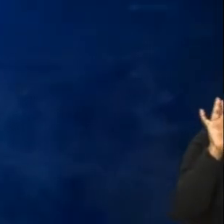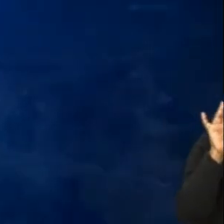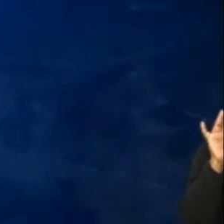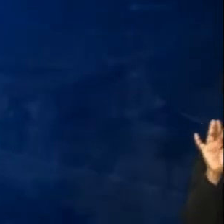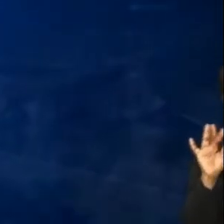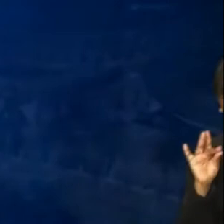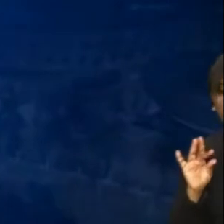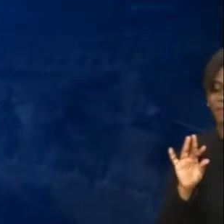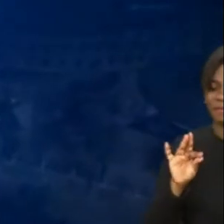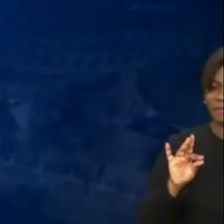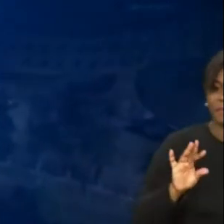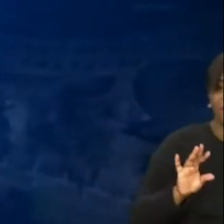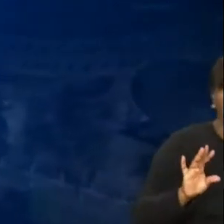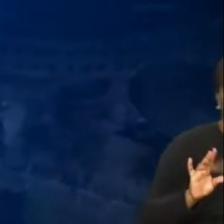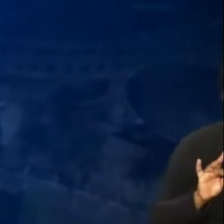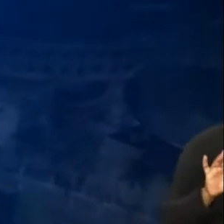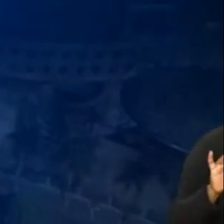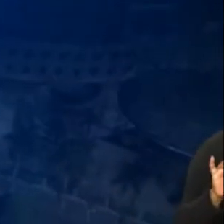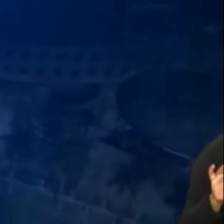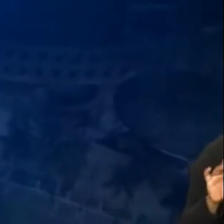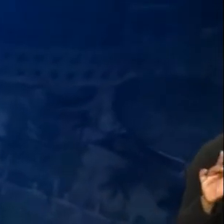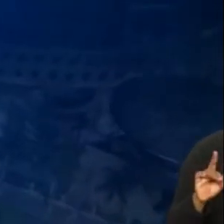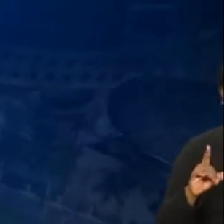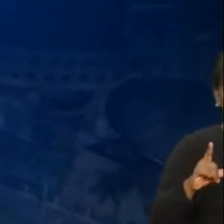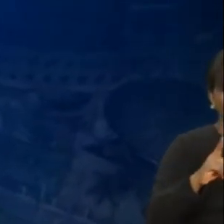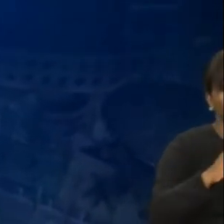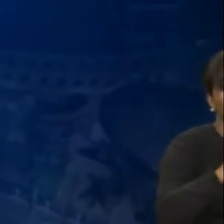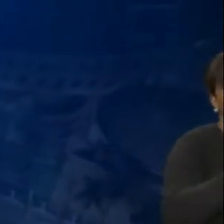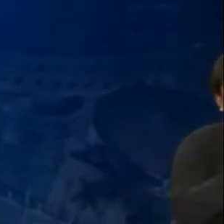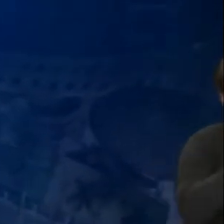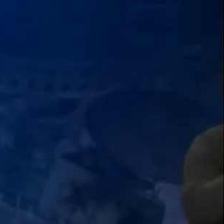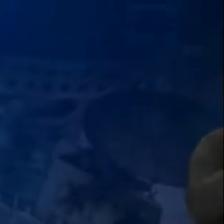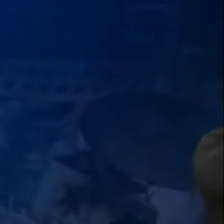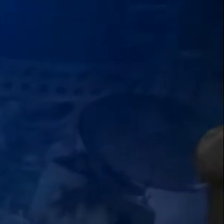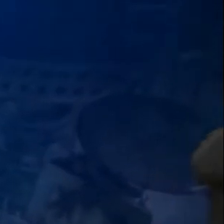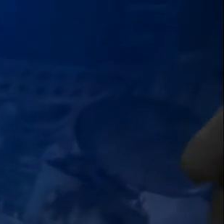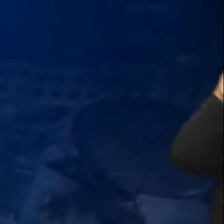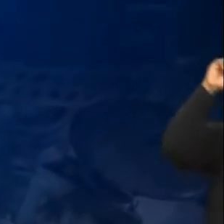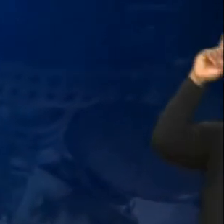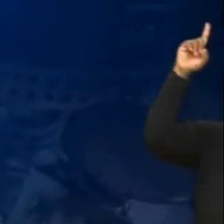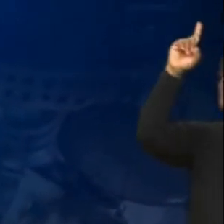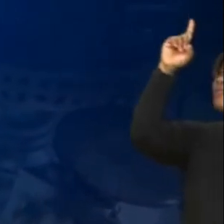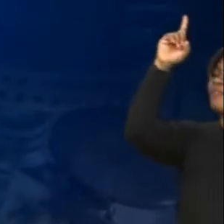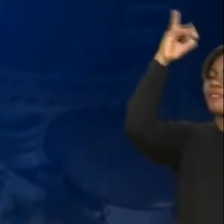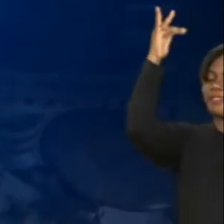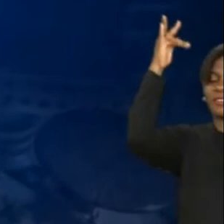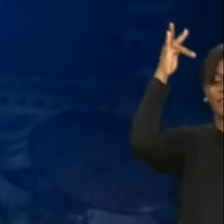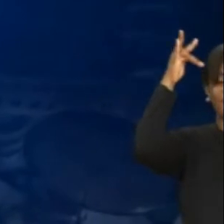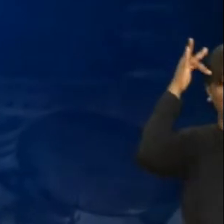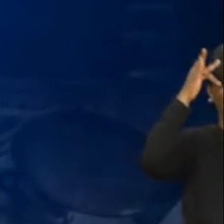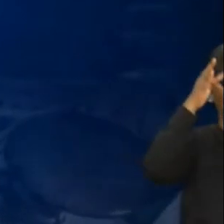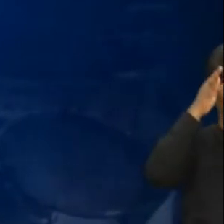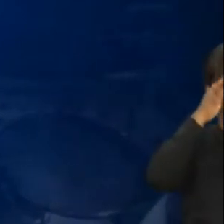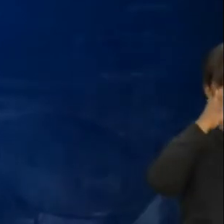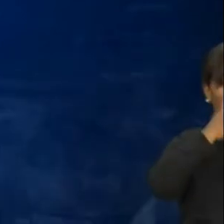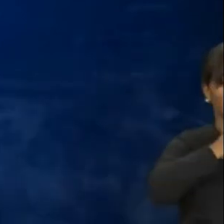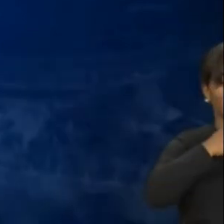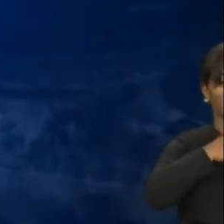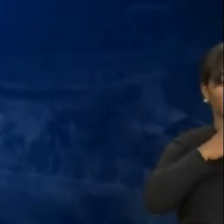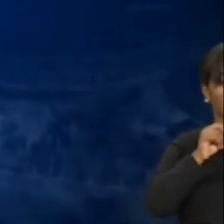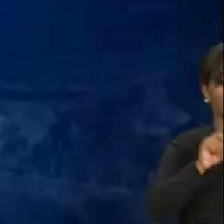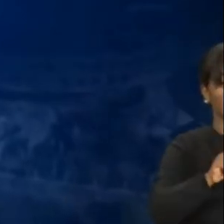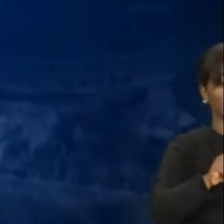detalhe. Eu tenho um Deus. Eu tenho um Deus que já fez em mim. Que